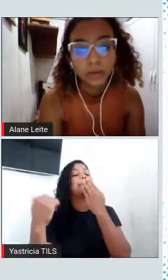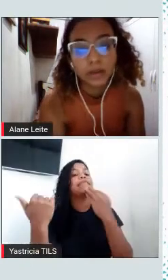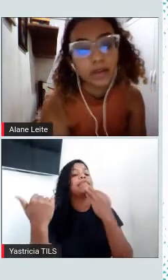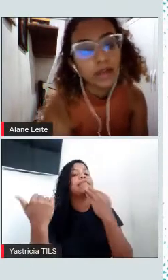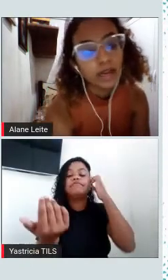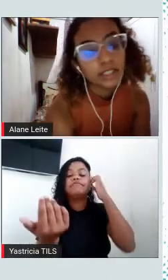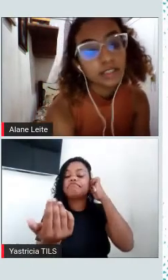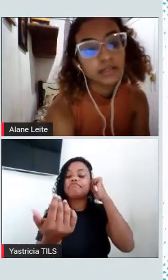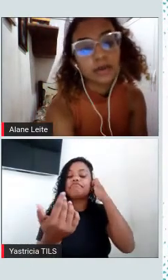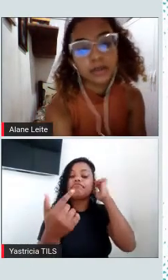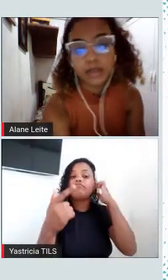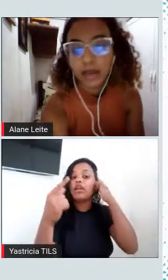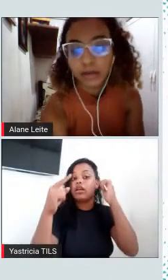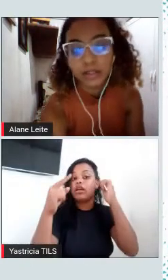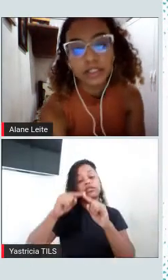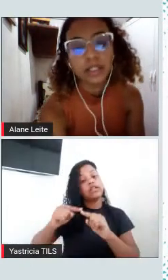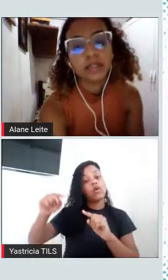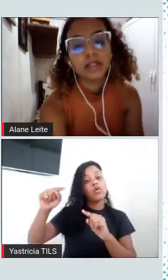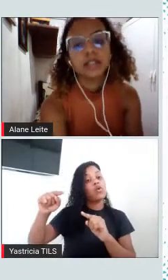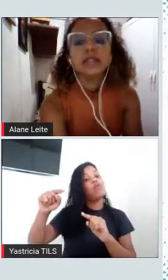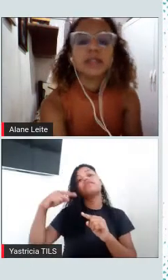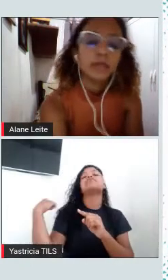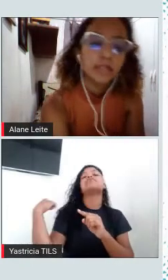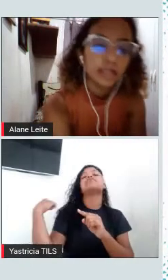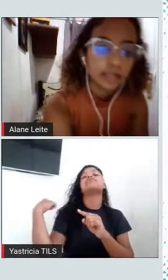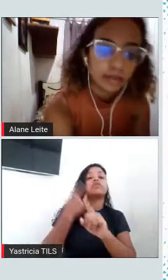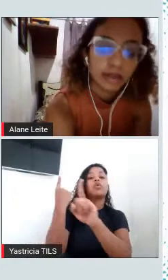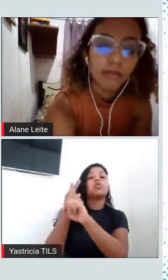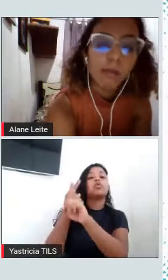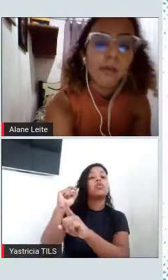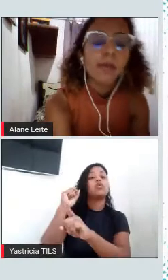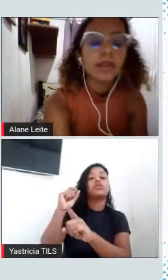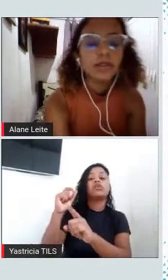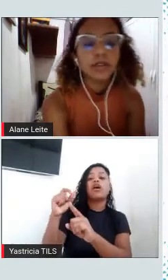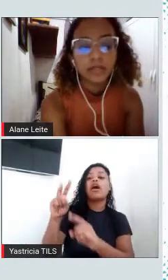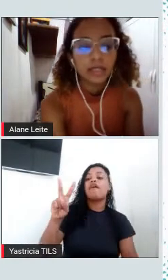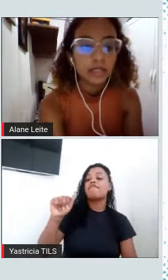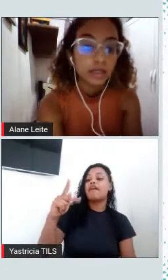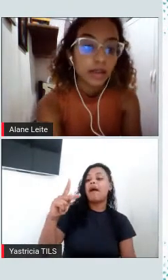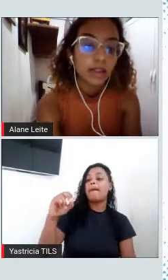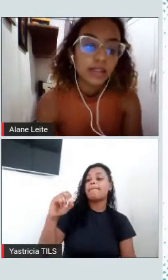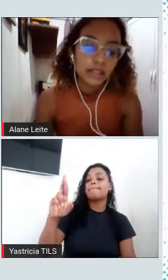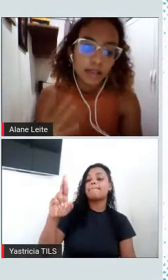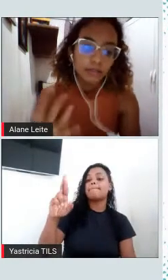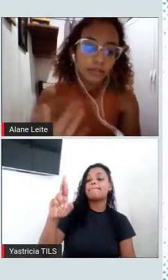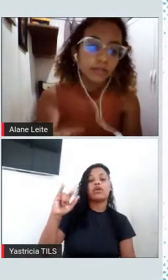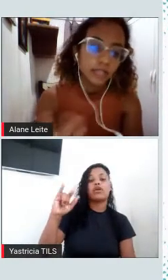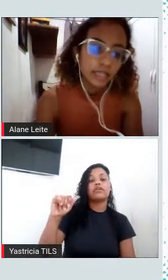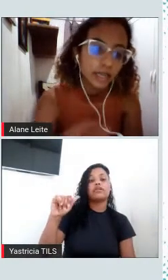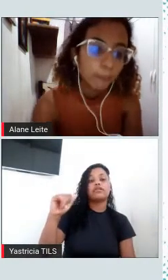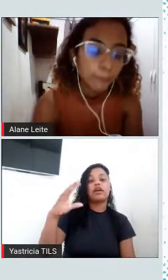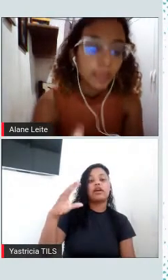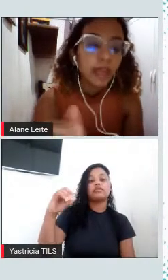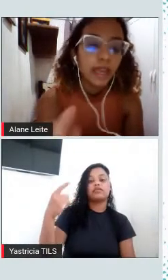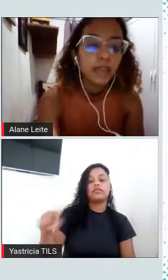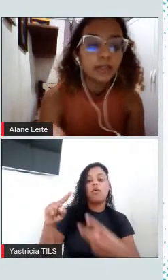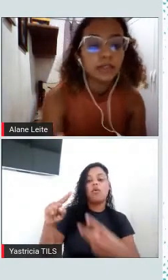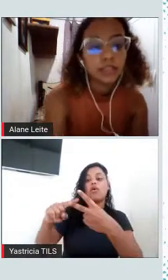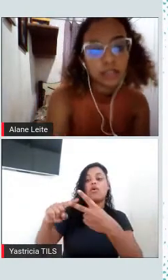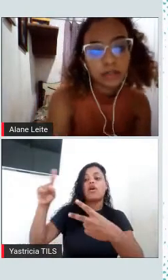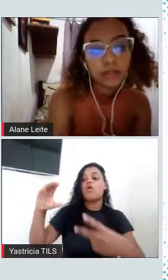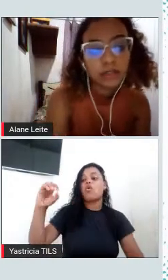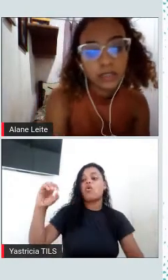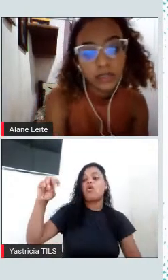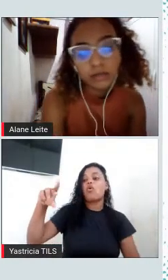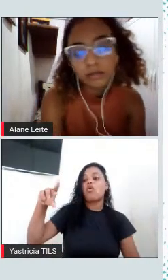nessa curva a gente vai encontrar os estados de vaporização e o de condensação. Ela vai ser a fronteira entre